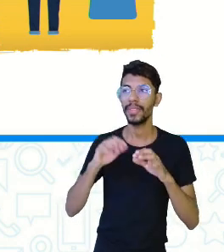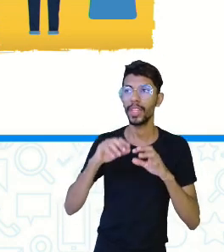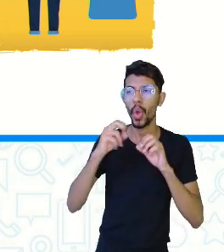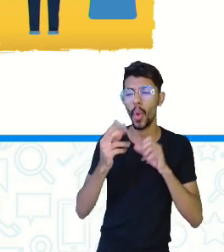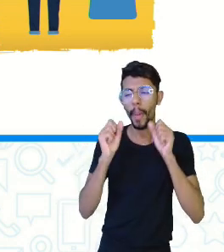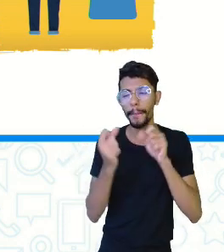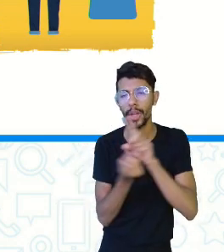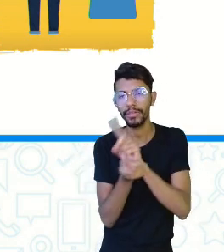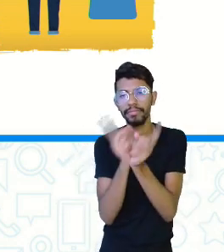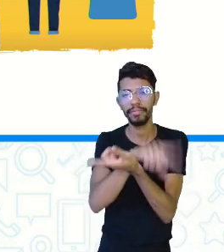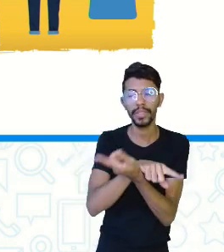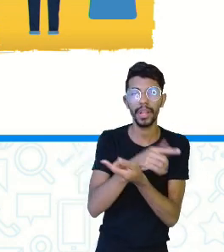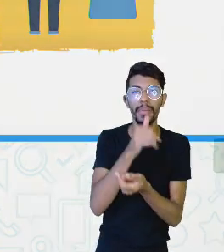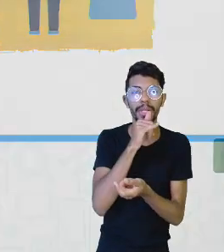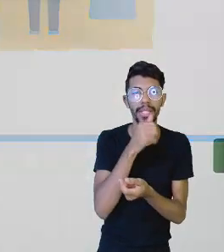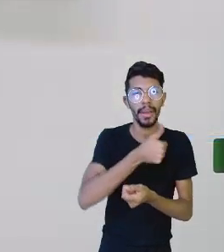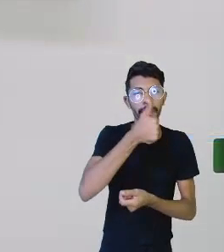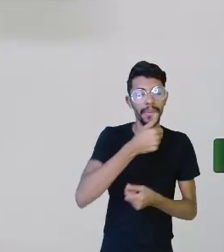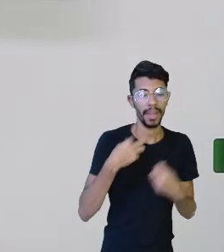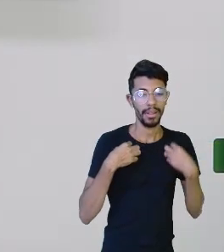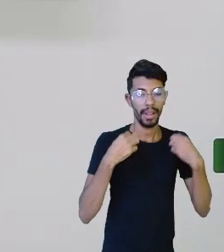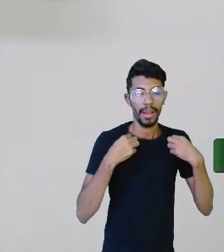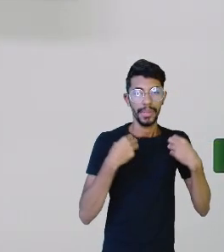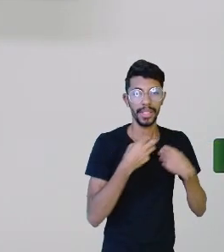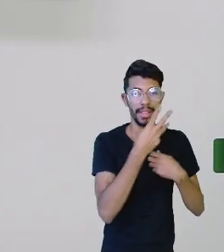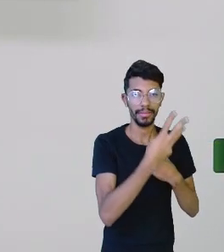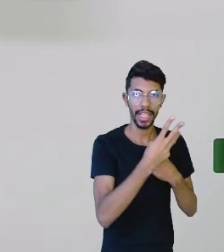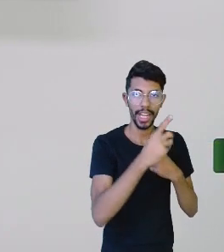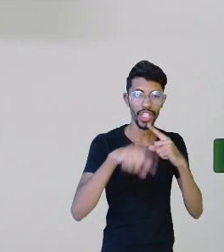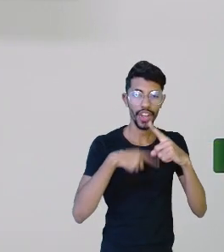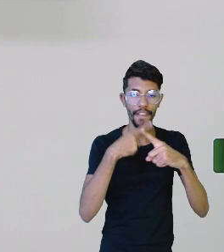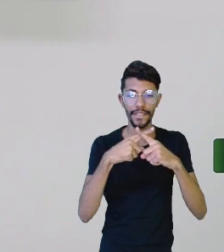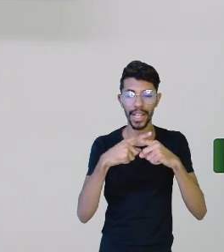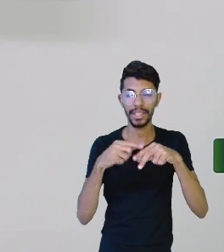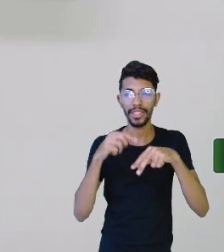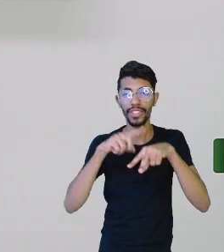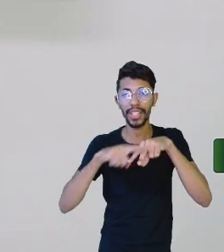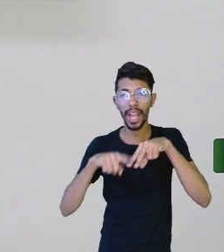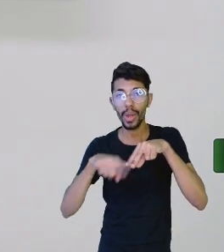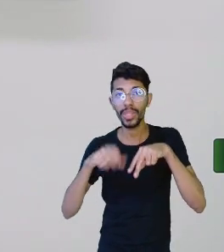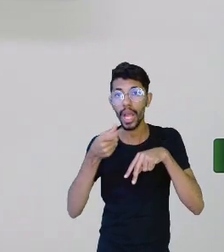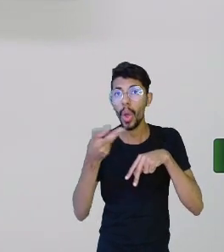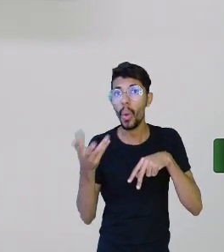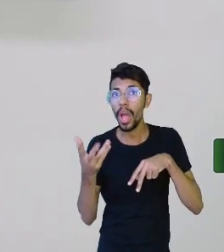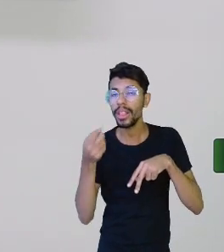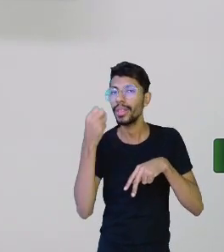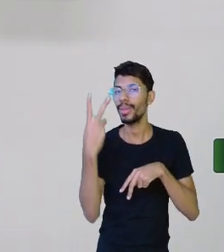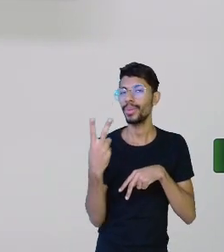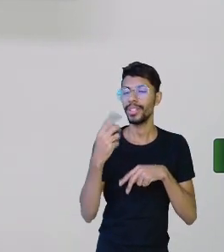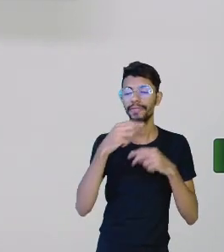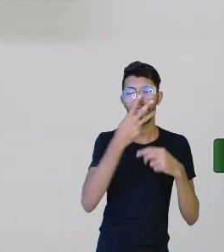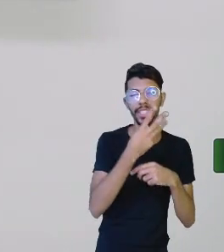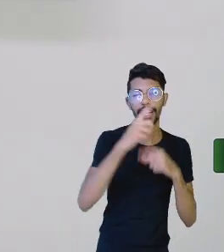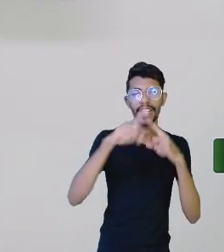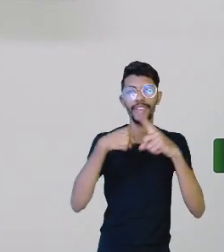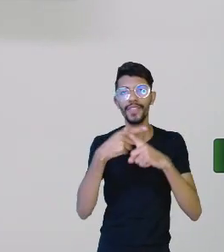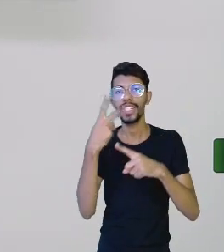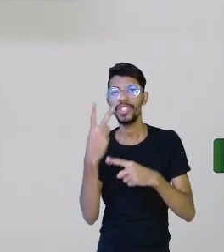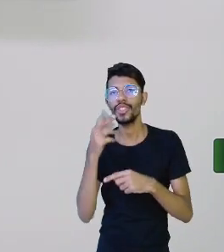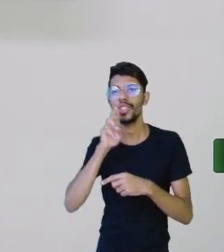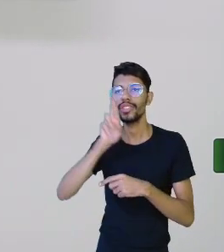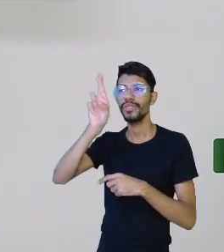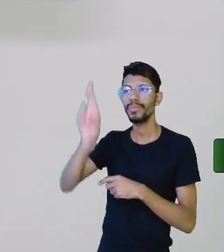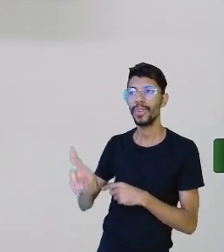primeiro pegar as camisas, que foram 3 vezes a quantidade de calças. 3 vezes 2 vai dar